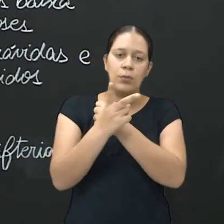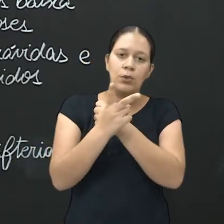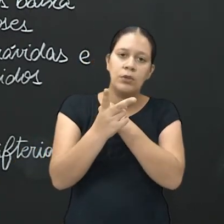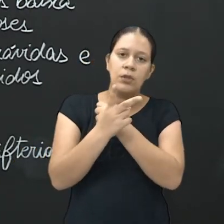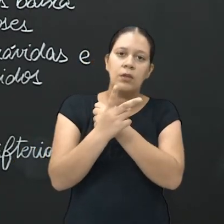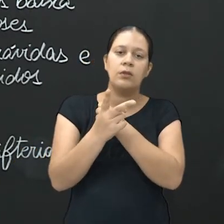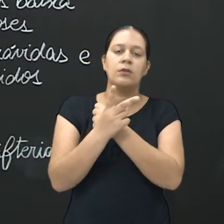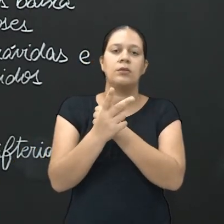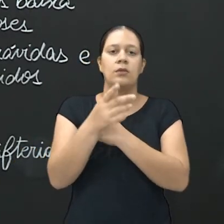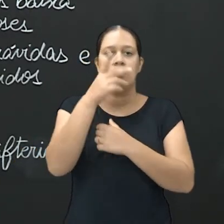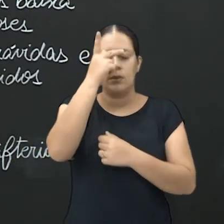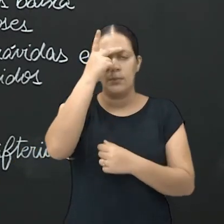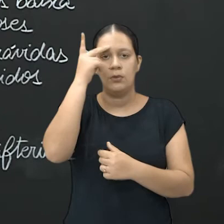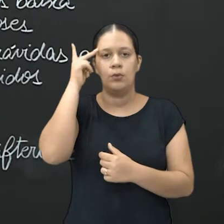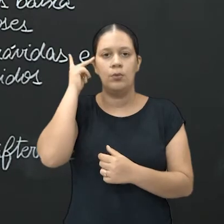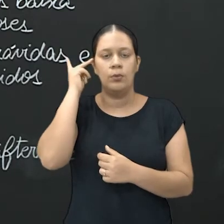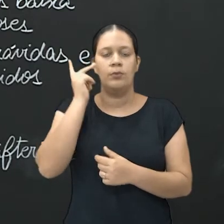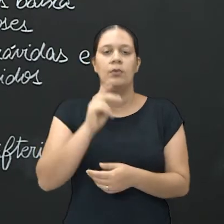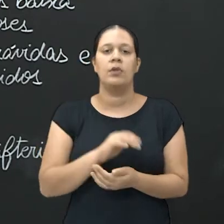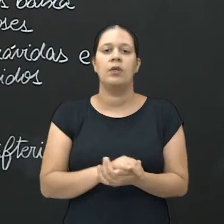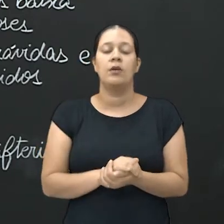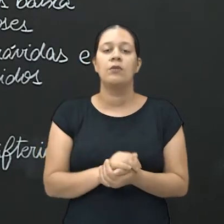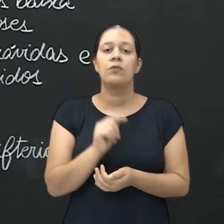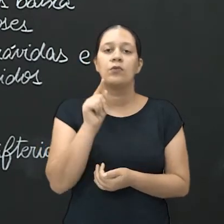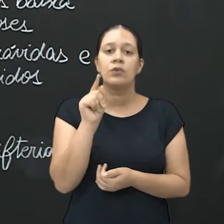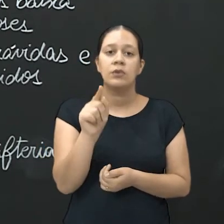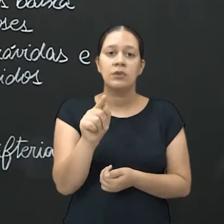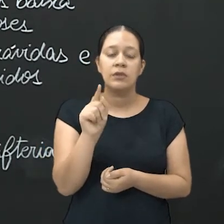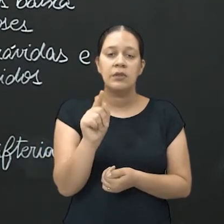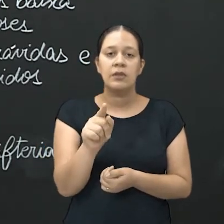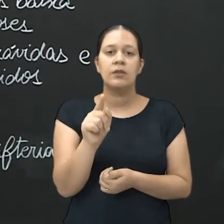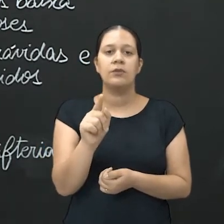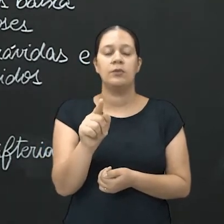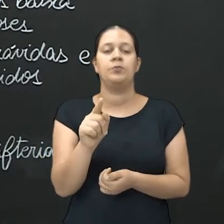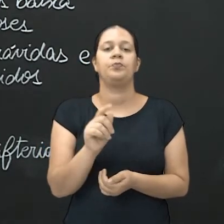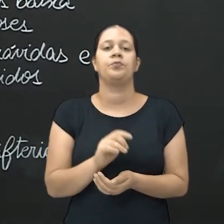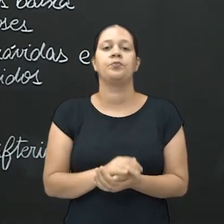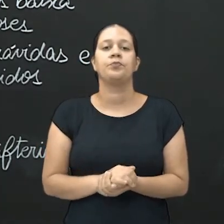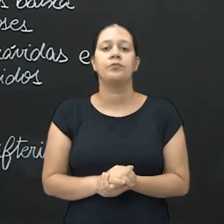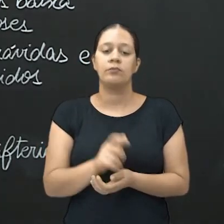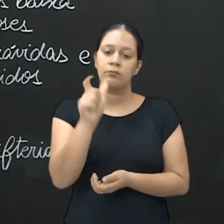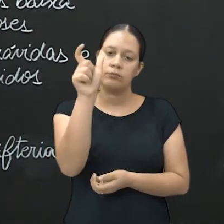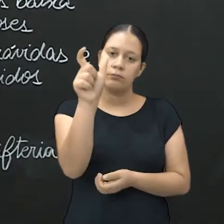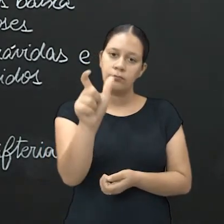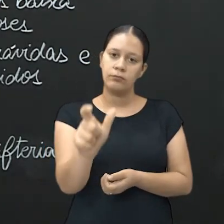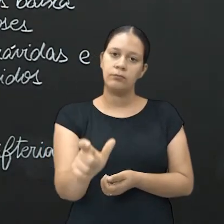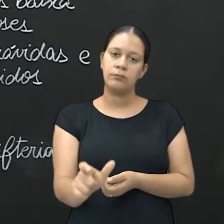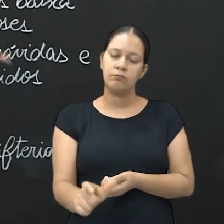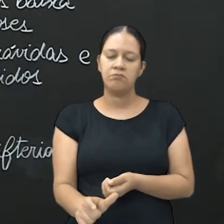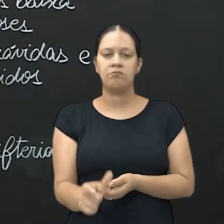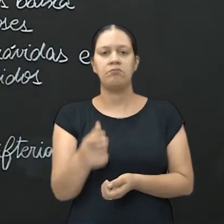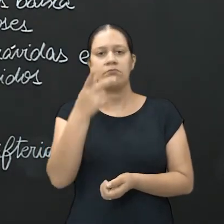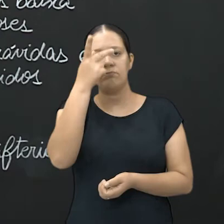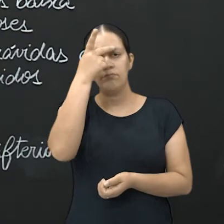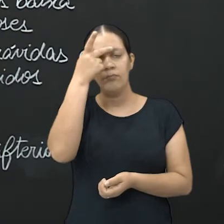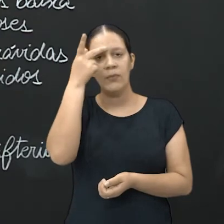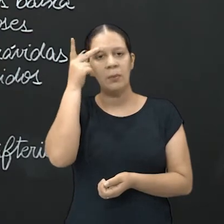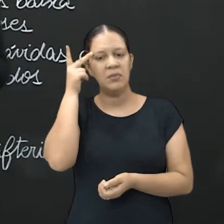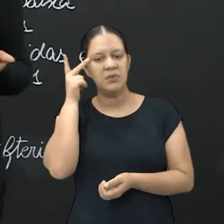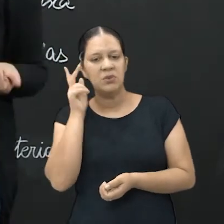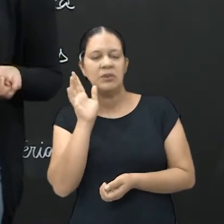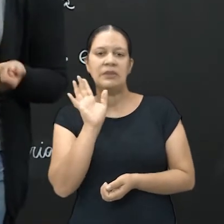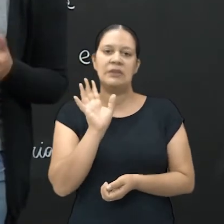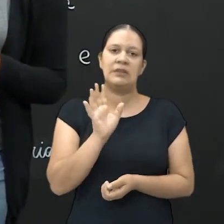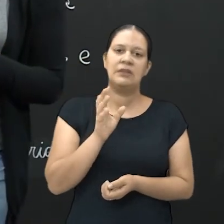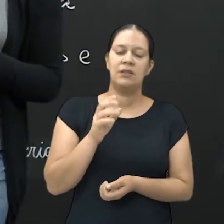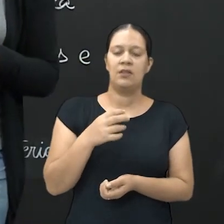proteção dessa pessoa. Você, pode ser que você seja uma pessoa que você é meio assim, com vacina, você fala,